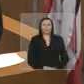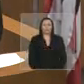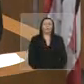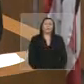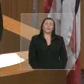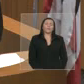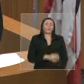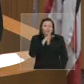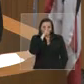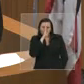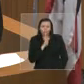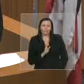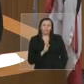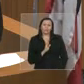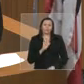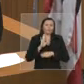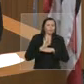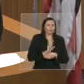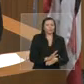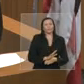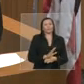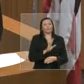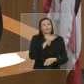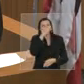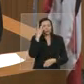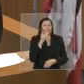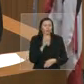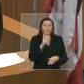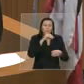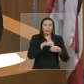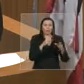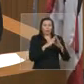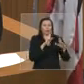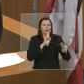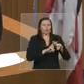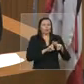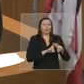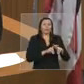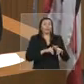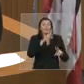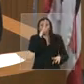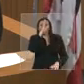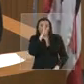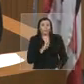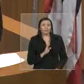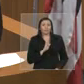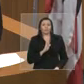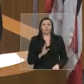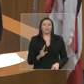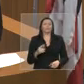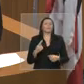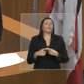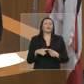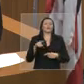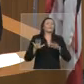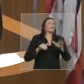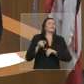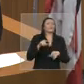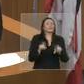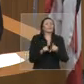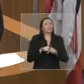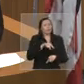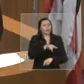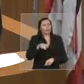que não as nomear também? Fazem isso como profissão de fé, de graça, como parte de